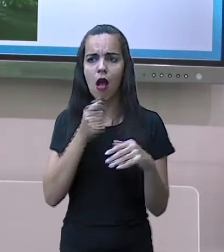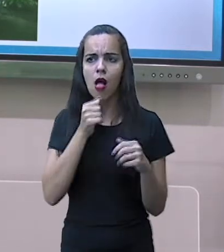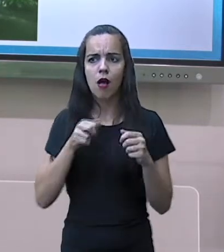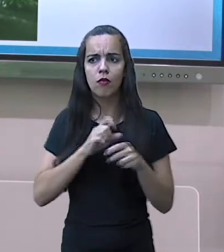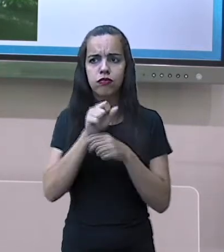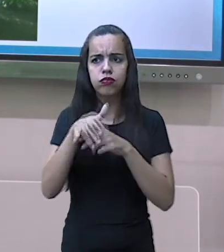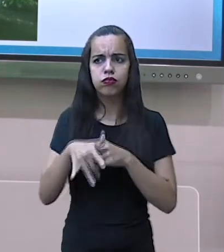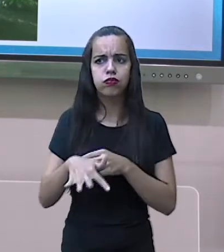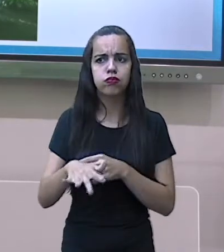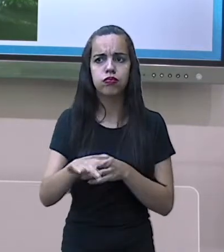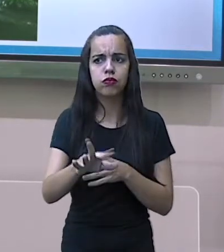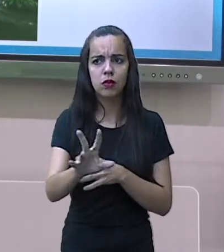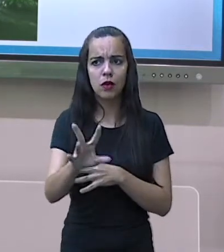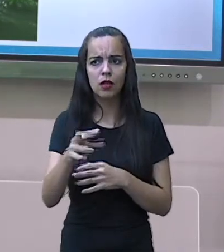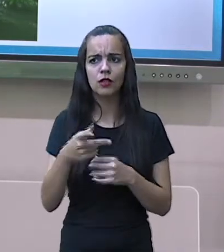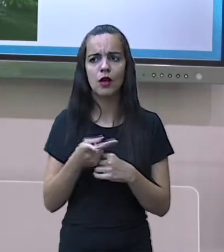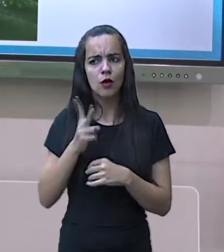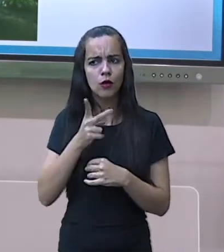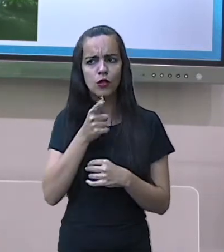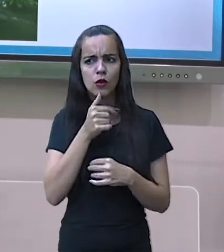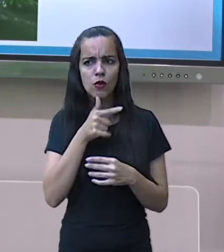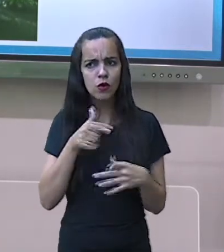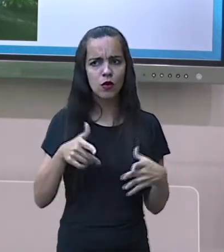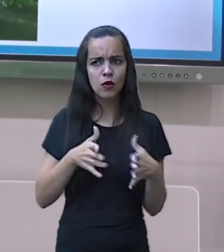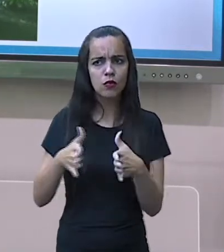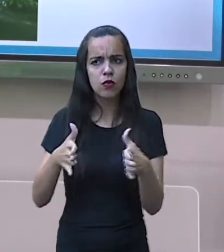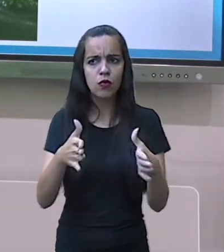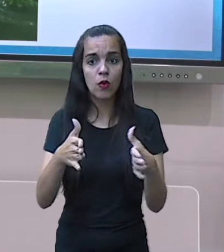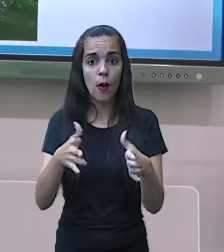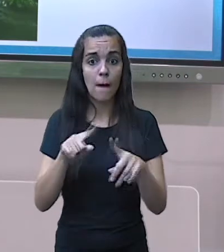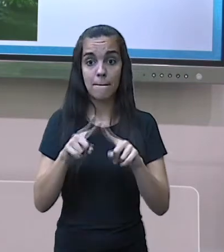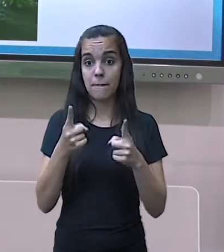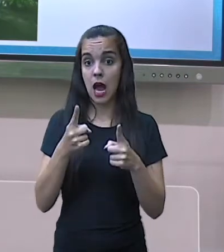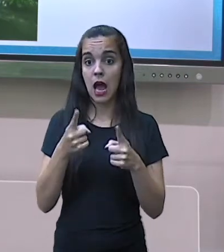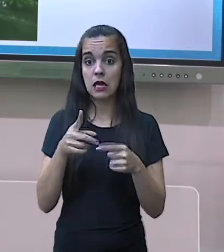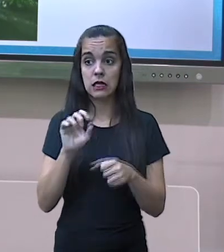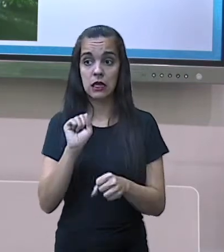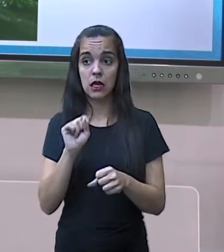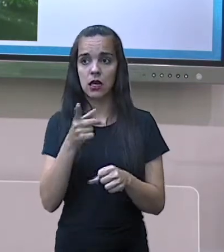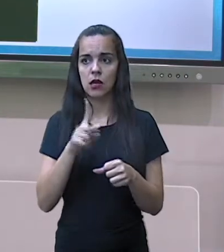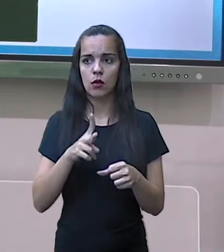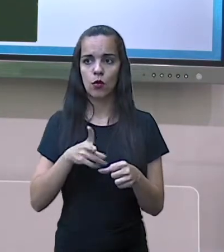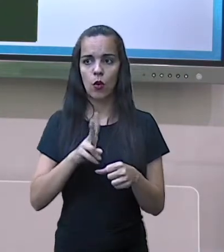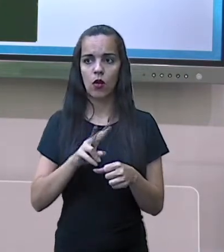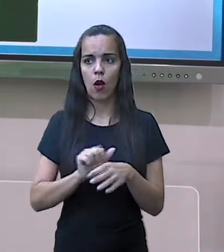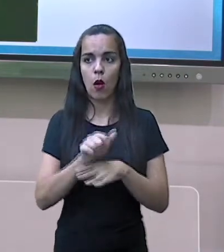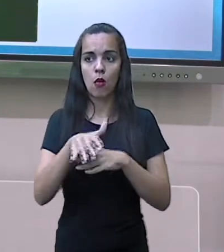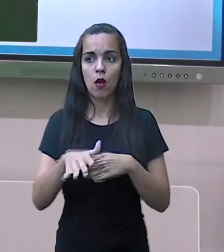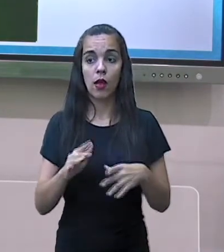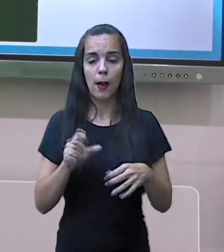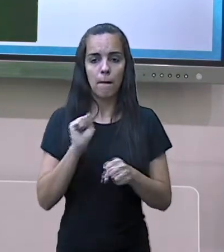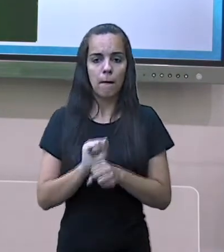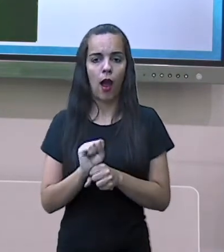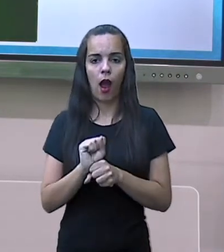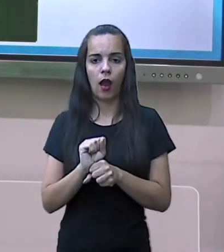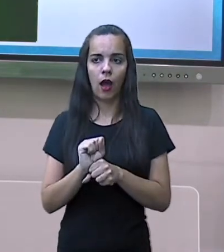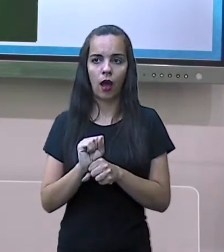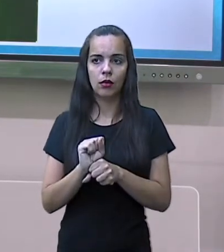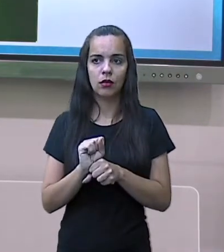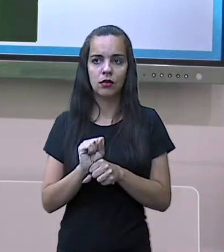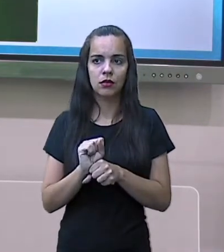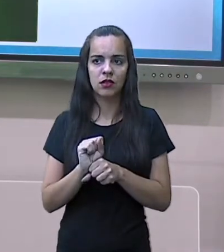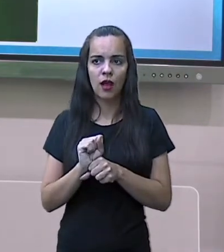de certa forma, encachoeirado. Não é um rio navegável. Mas nós também temos rios